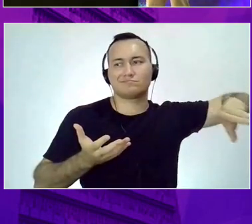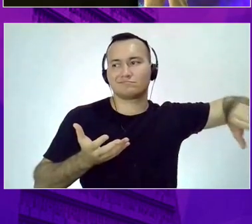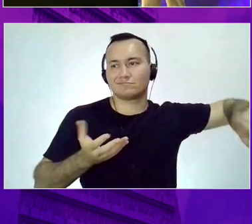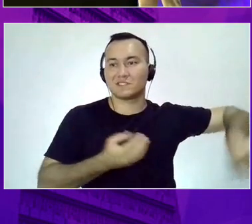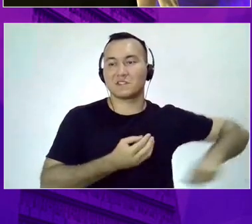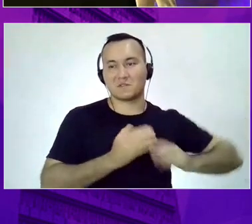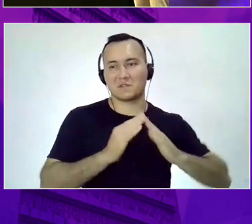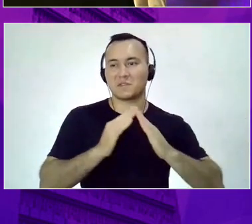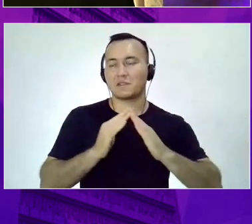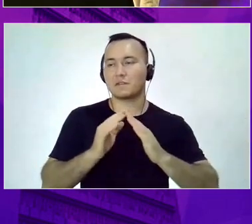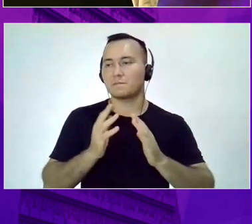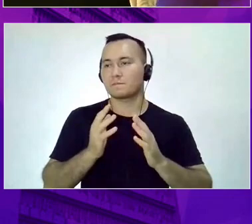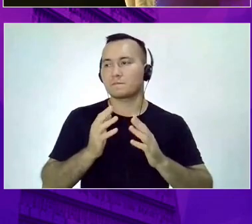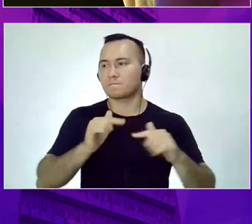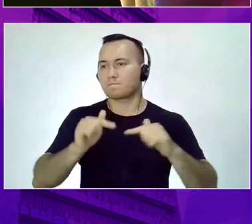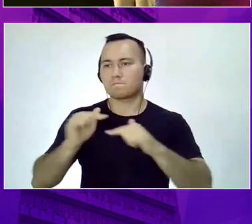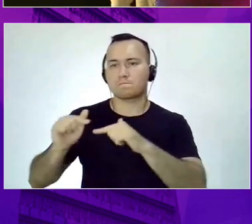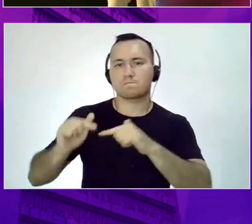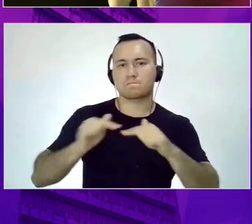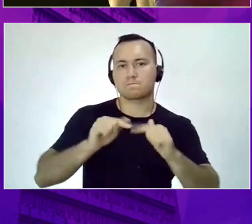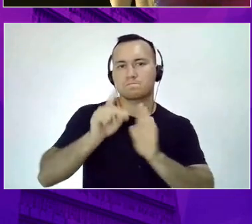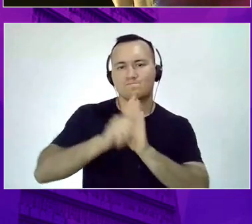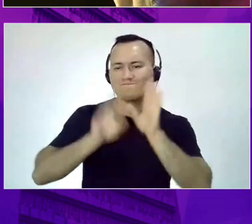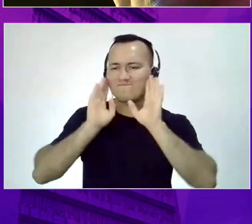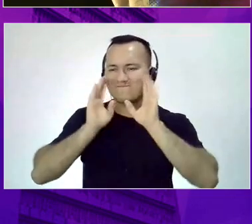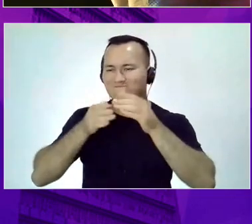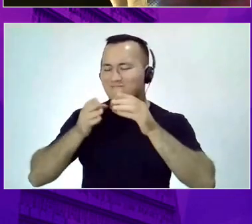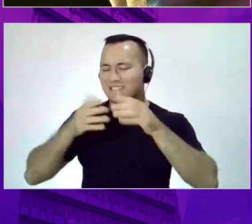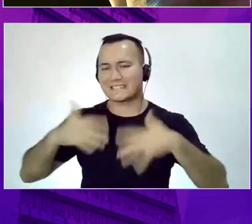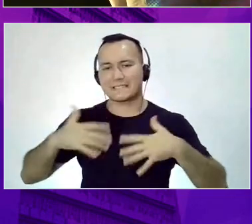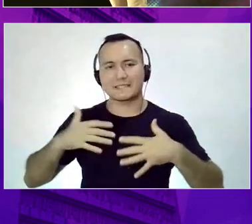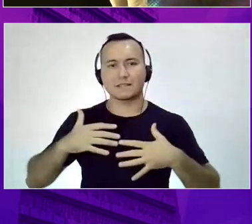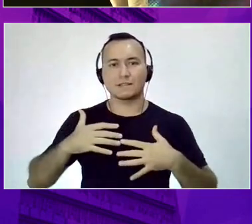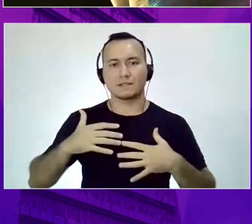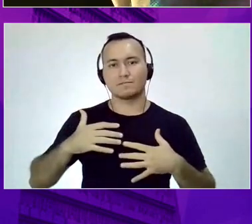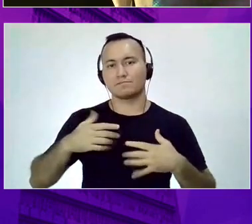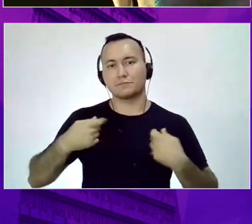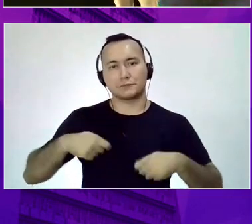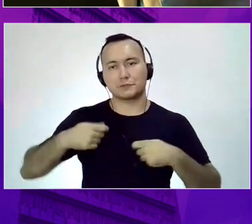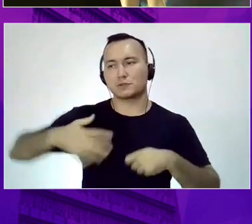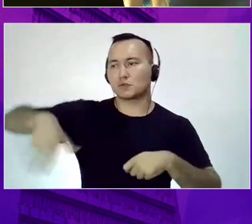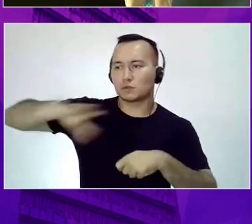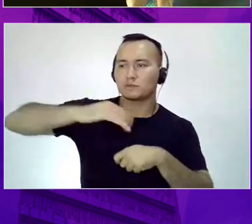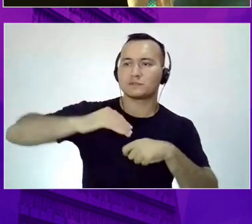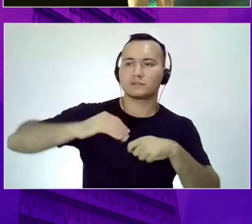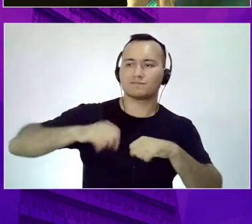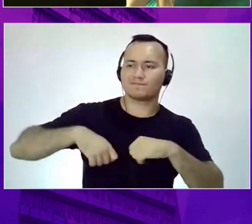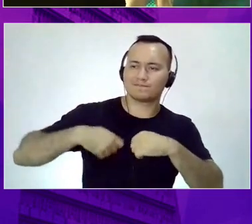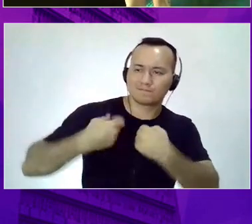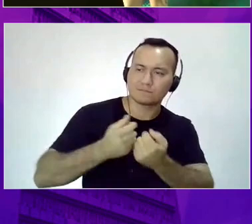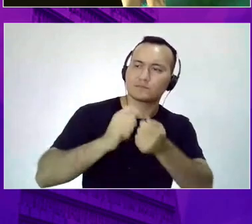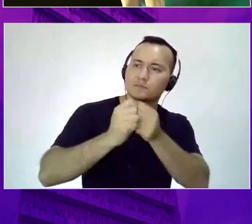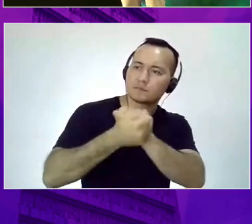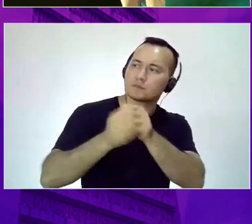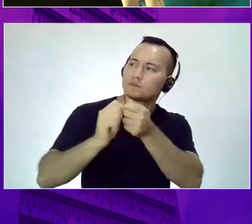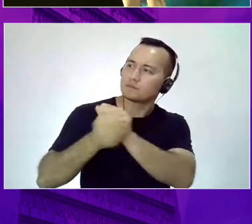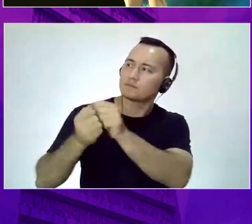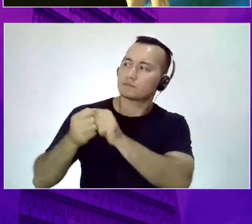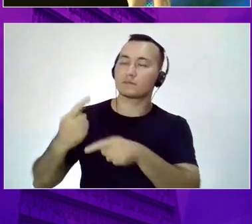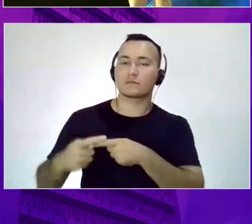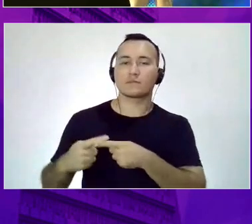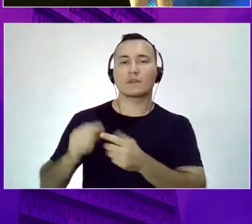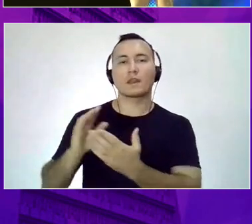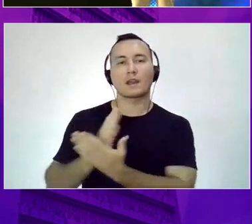trabalhar dentro disso tudo. Sem falar em pessoas com diferentes níveis de senioridade. Então, a gente estava trabalhando ali desde